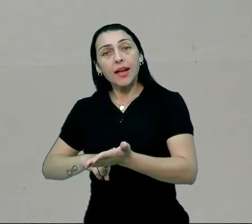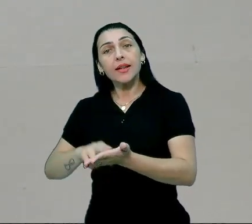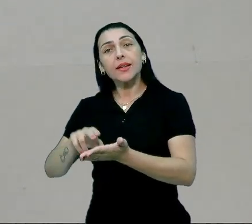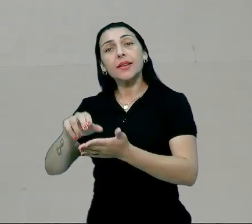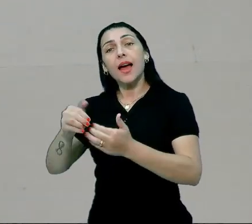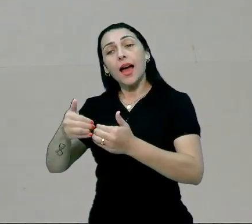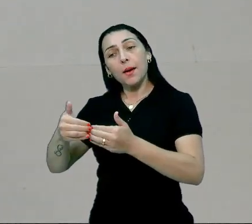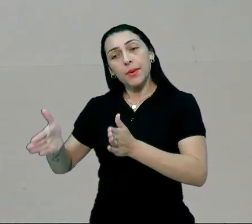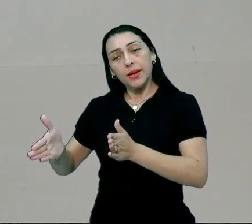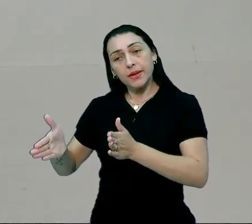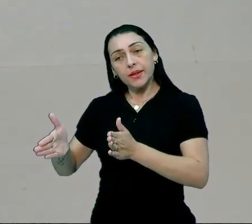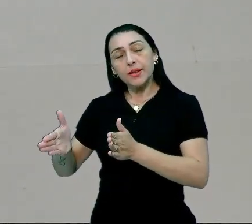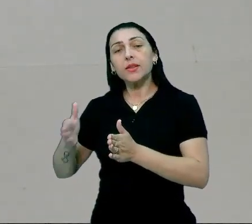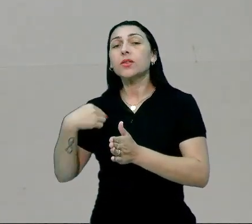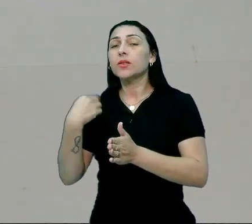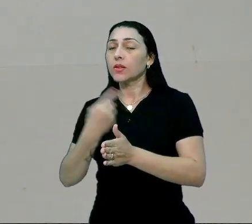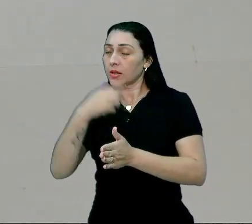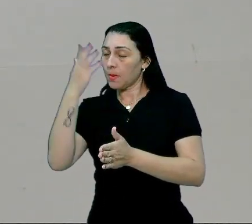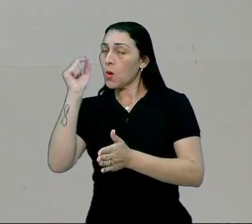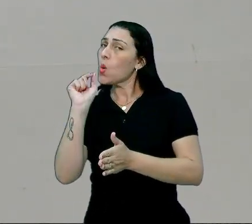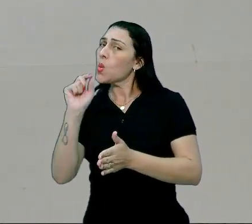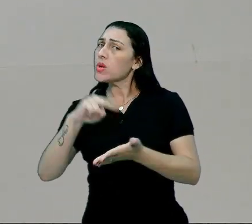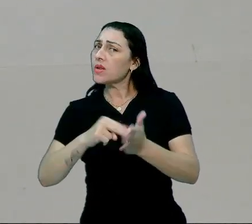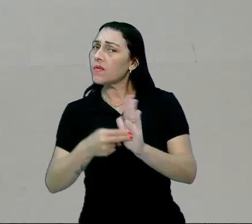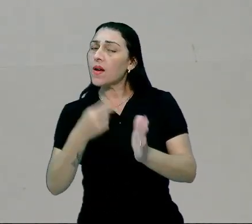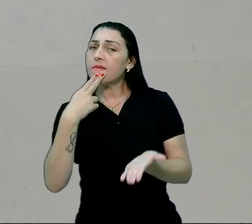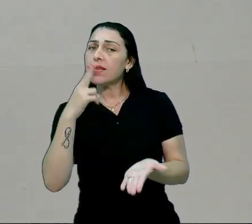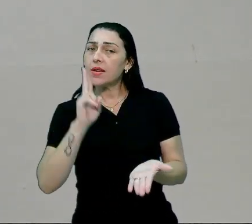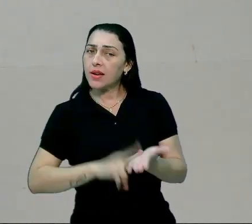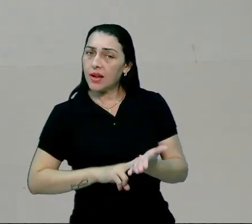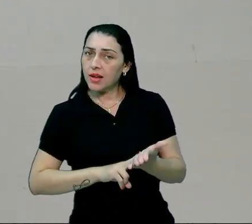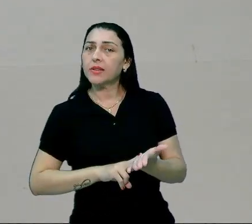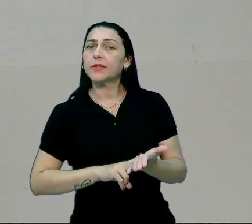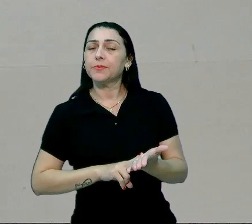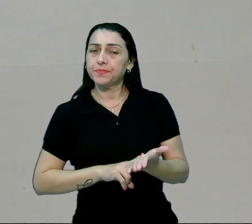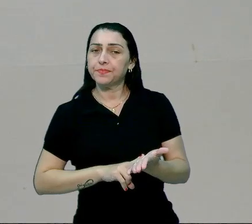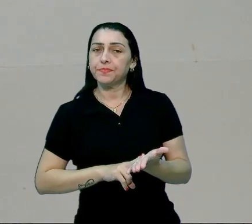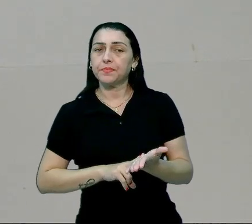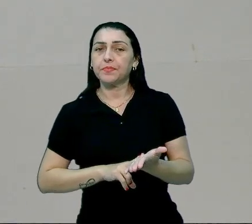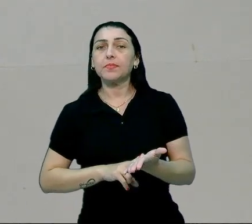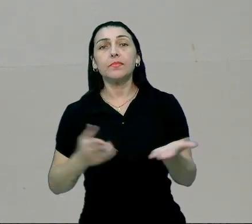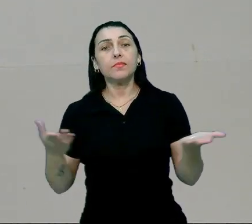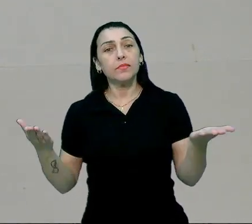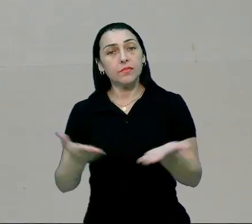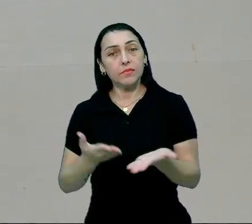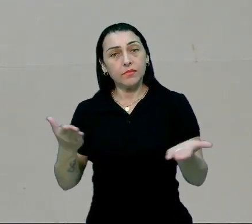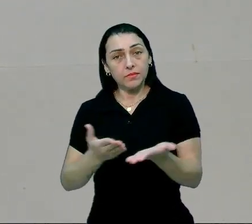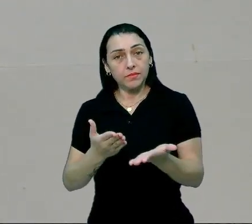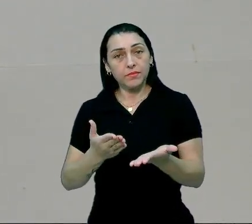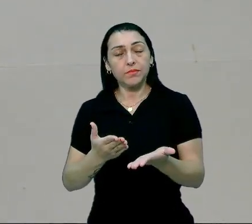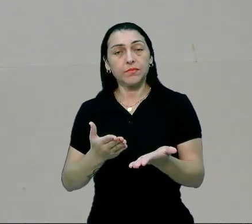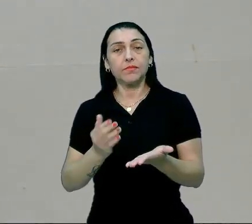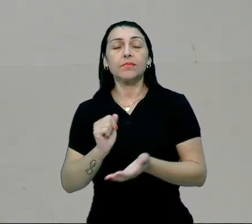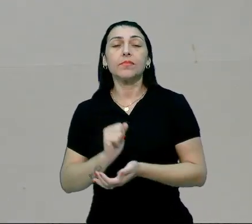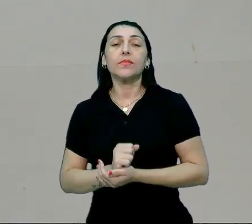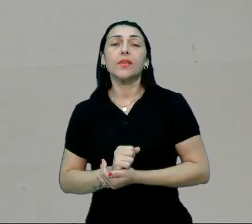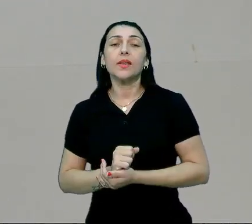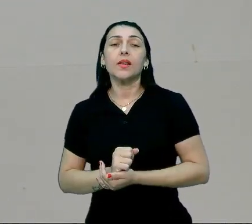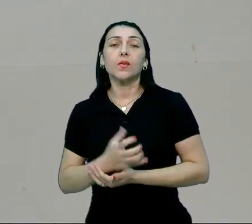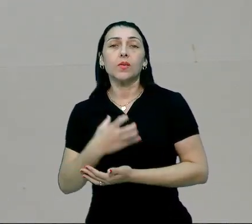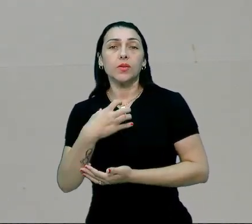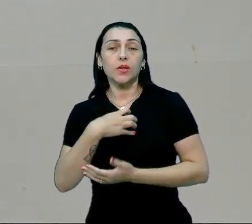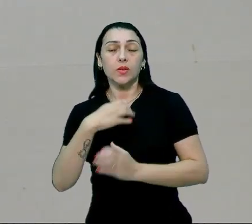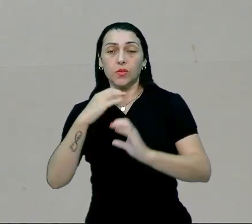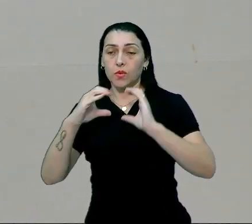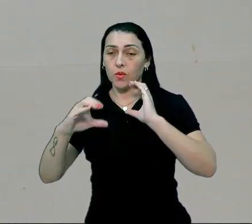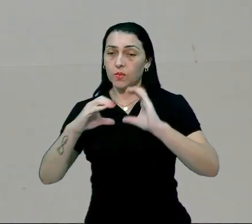é uma carta, né? Porque eu acredito que todos já conheçam uma carta, talvez nos dias atuais seja até uma forma de